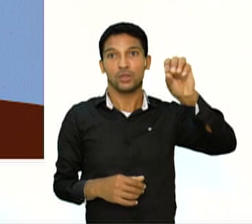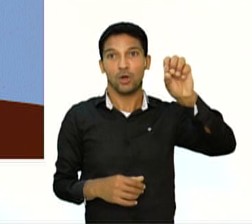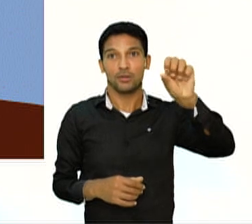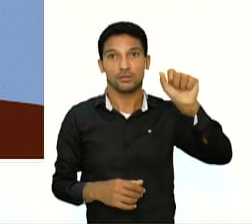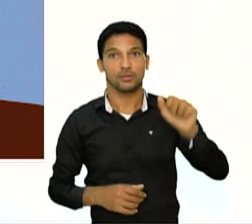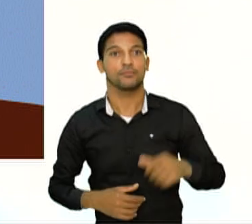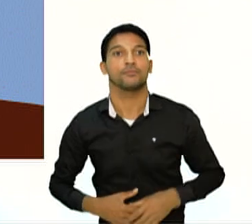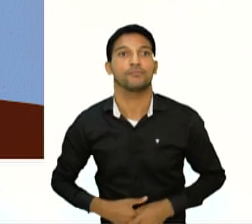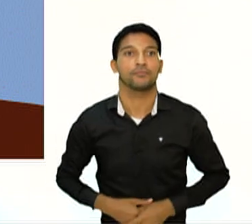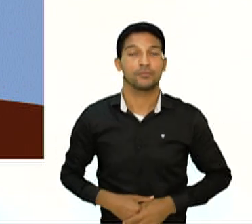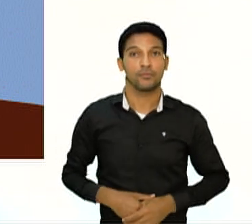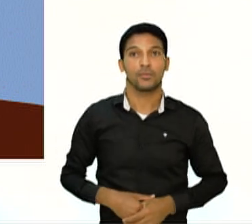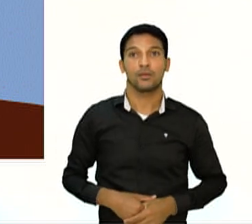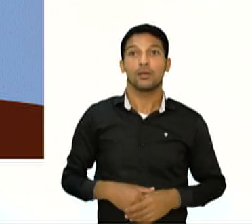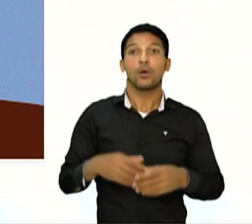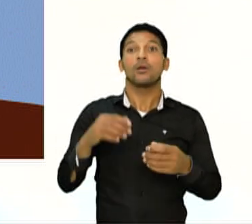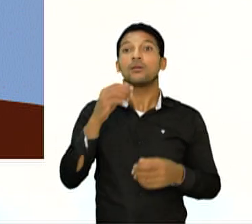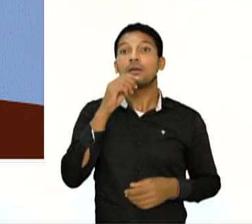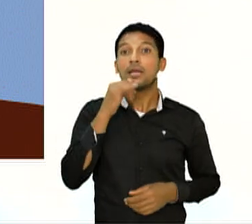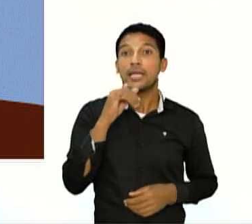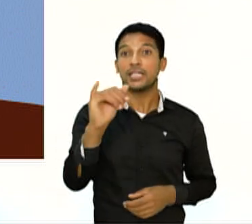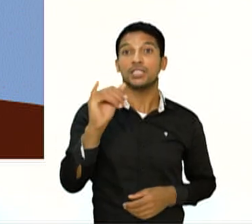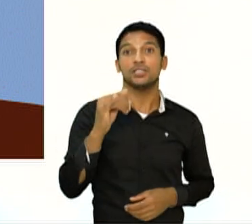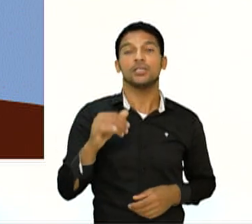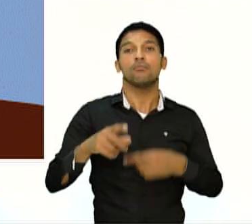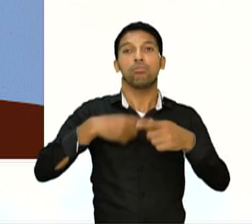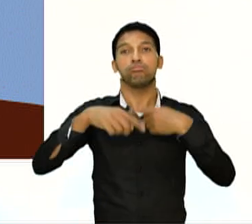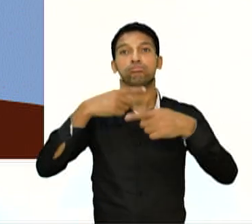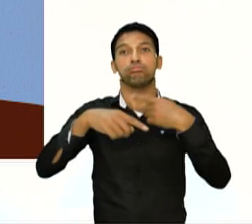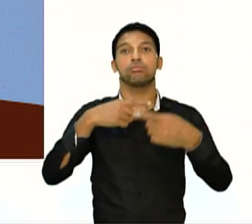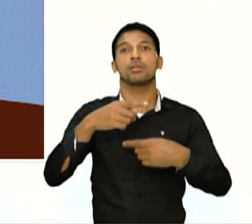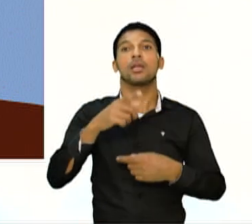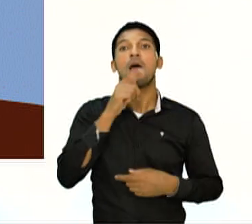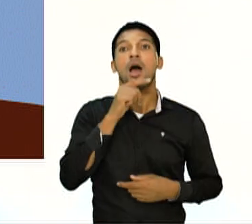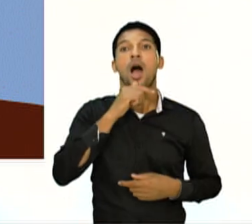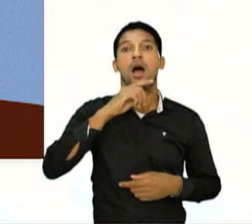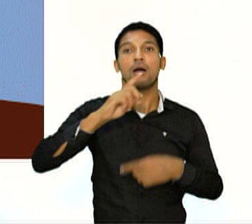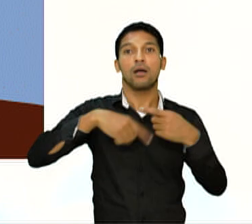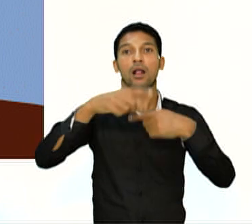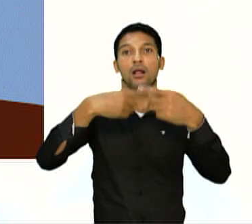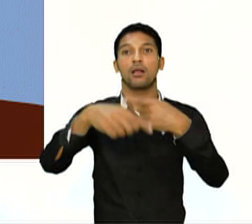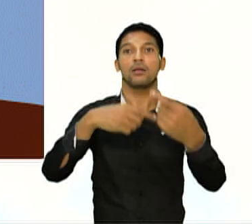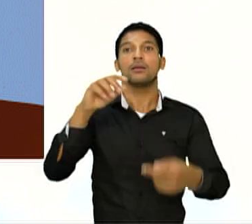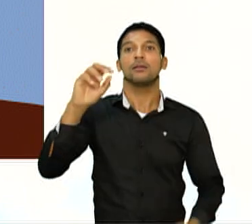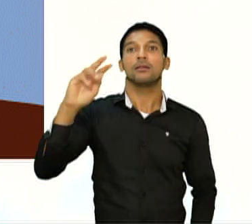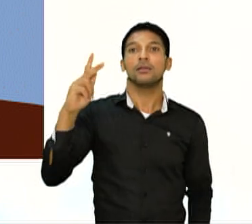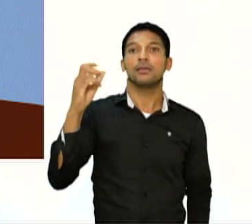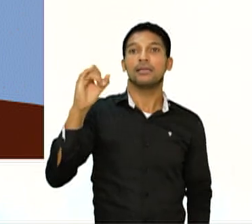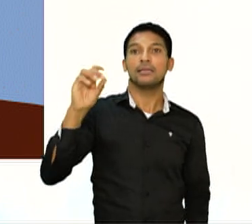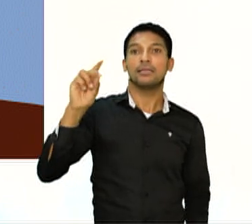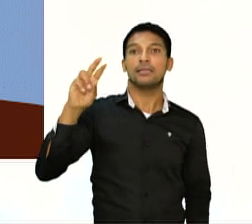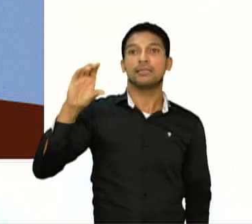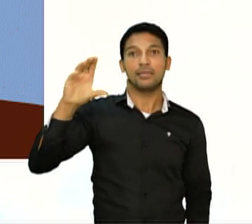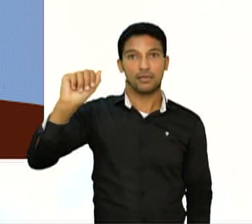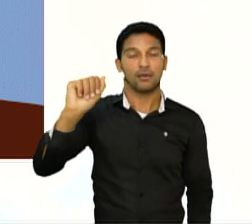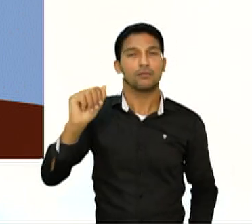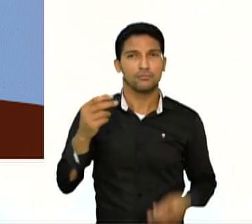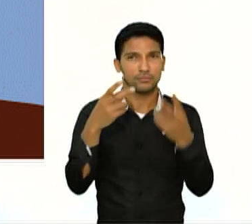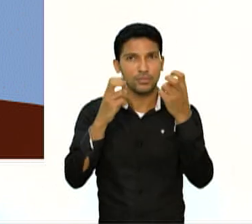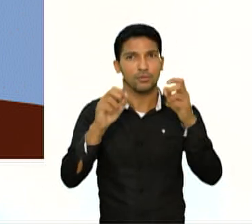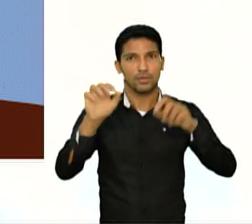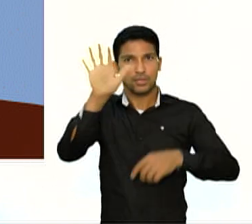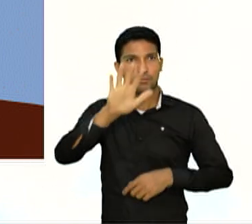para incentivo ao entendimento da sua formação. Então nós temos o reservatório, muitas